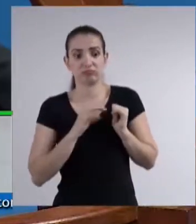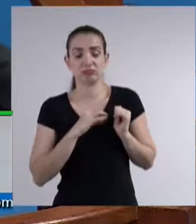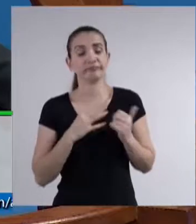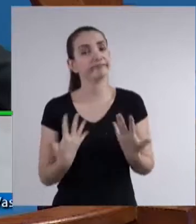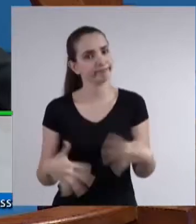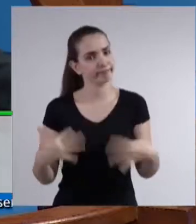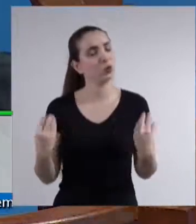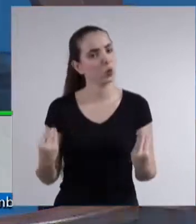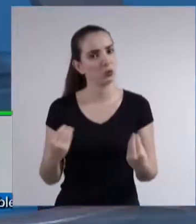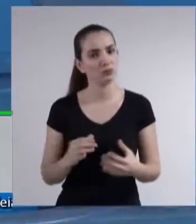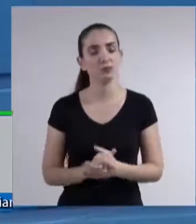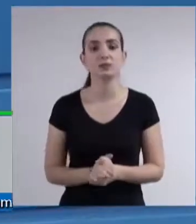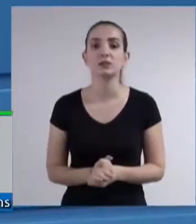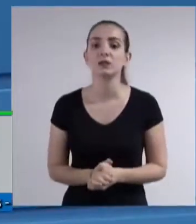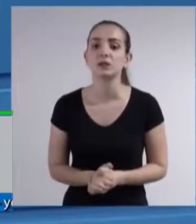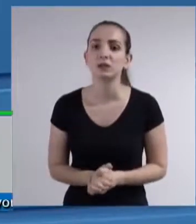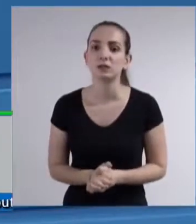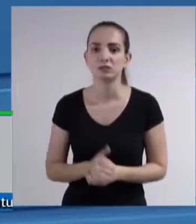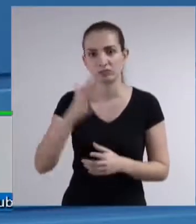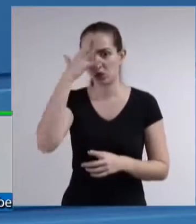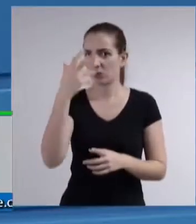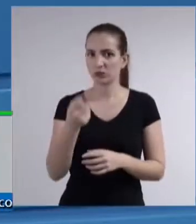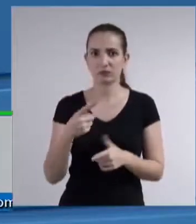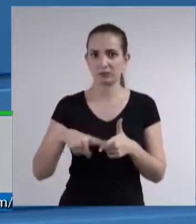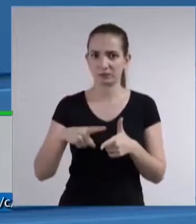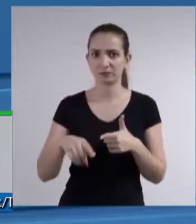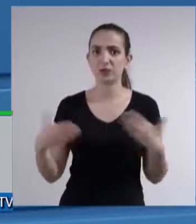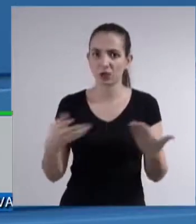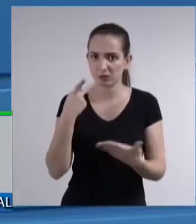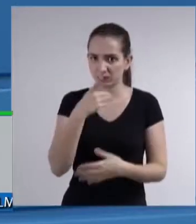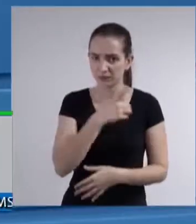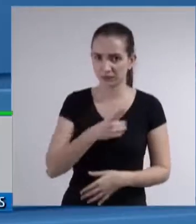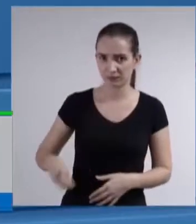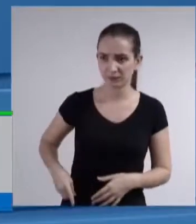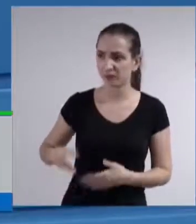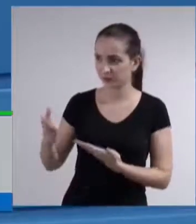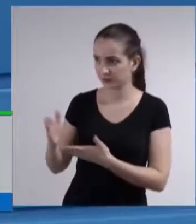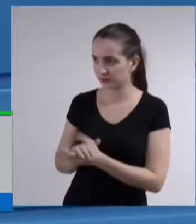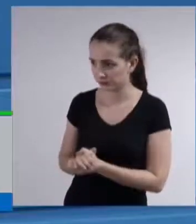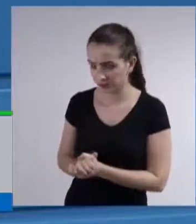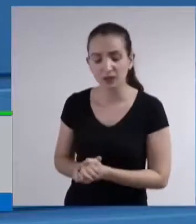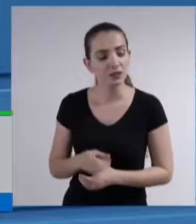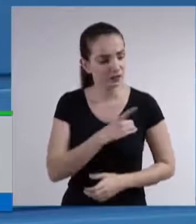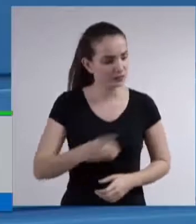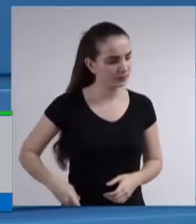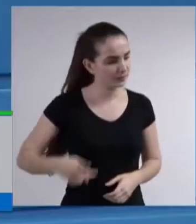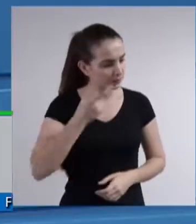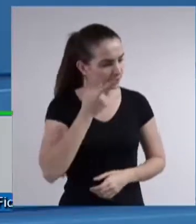Vossa Excelência. Deputado Pedro Kemp, eu agradeço pela concessão do à parte